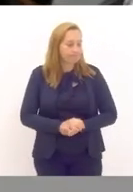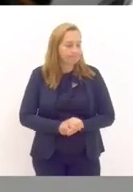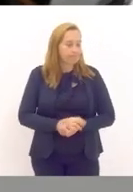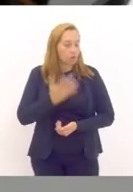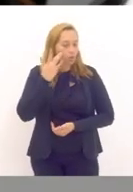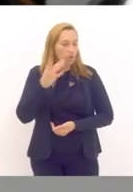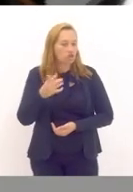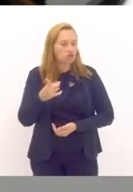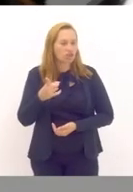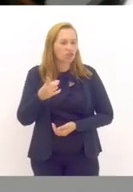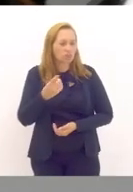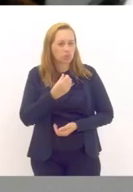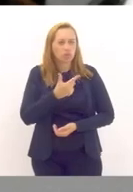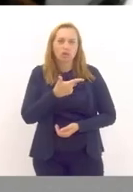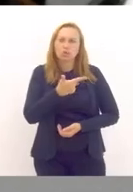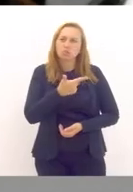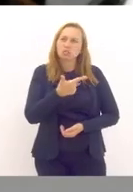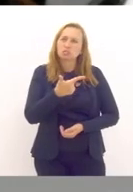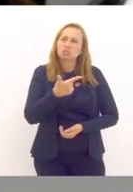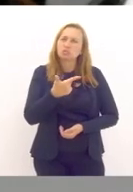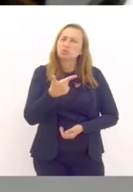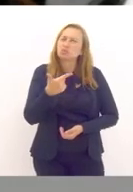que é